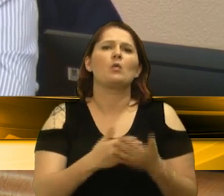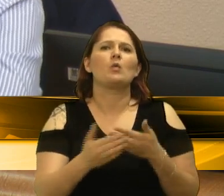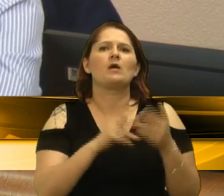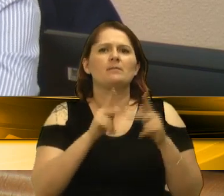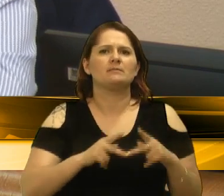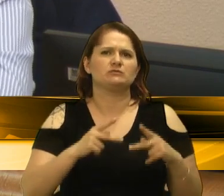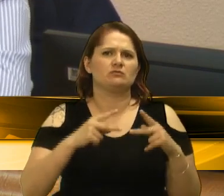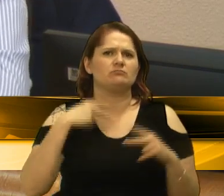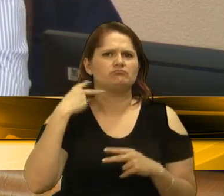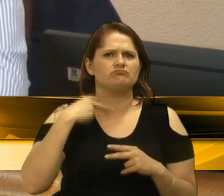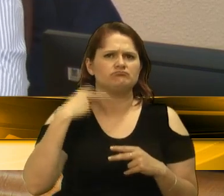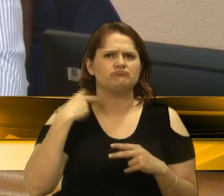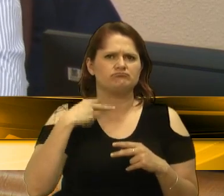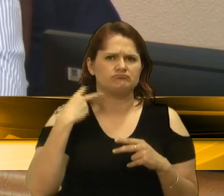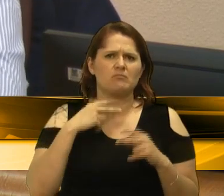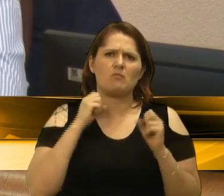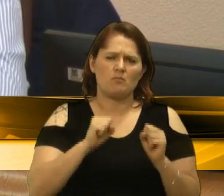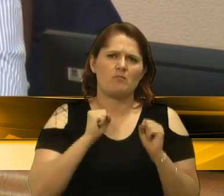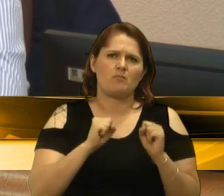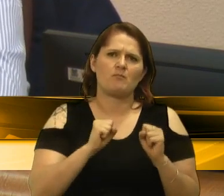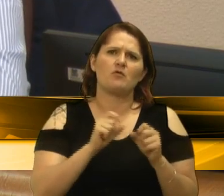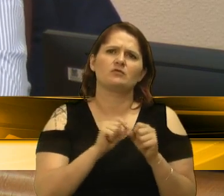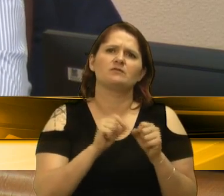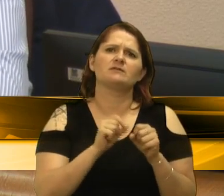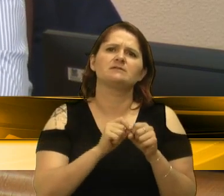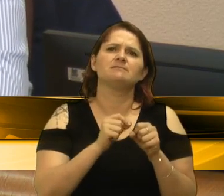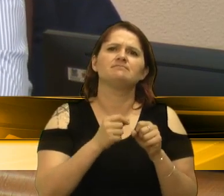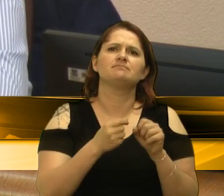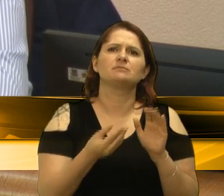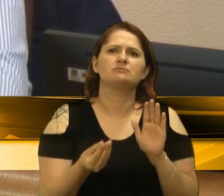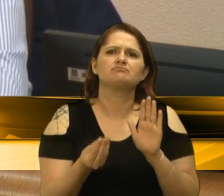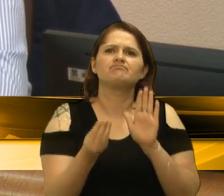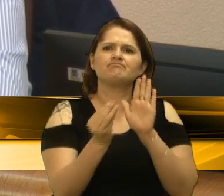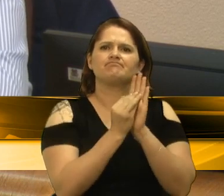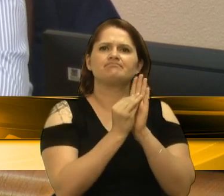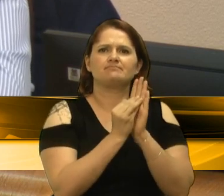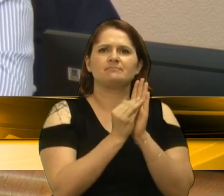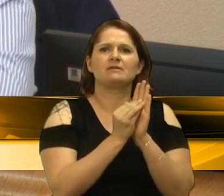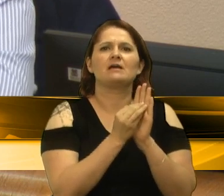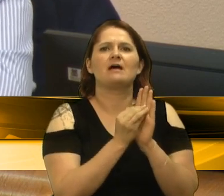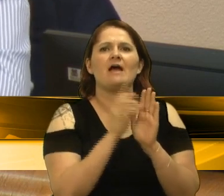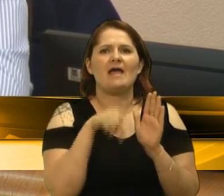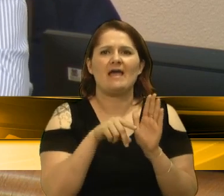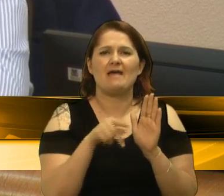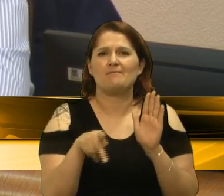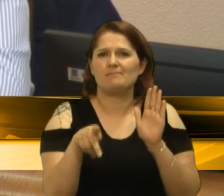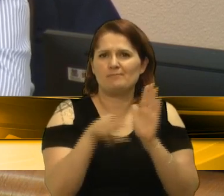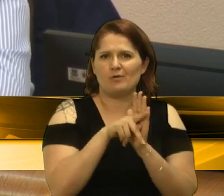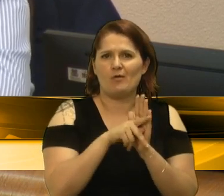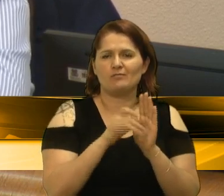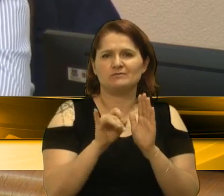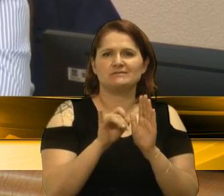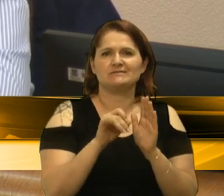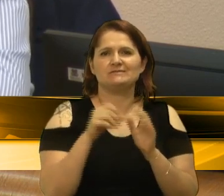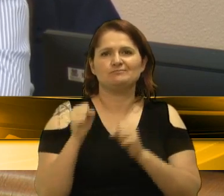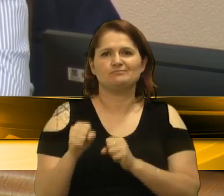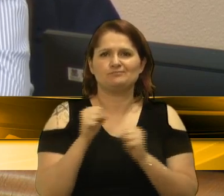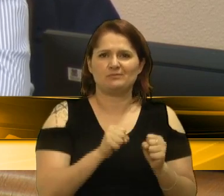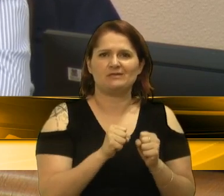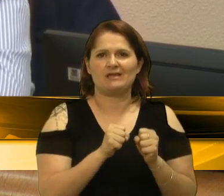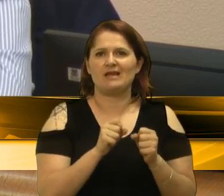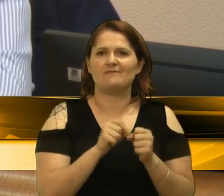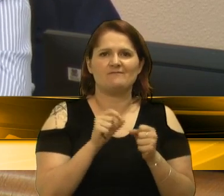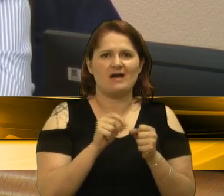Casa mediante necessária e devida motivação com a indicação dos fatos e fundamentos que caracterizam o extrapolamento do poder regulamentar na